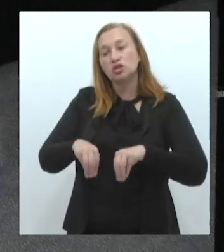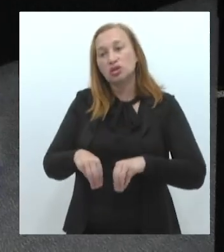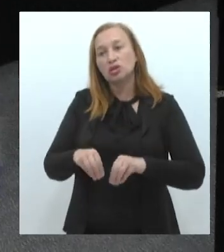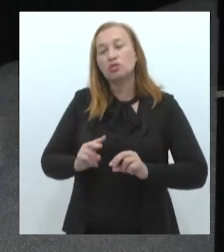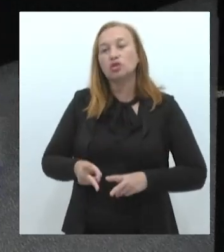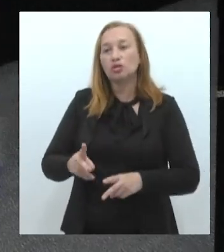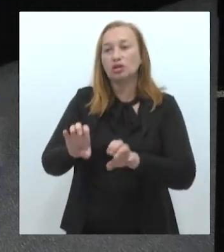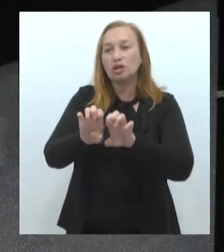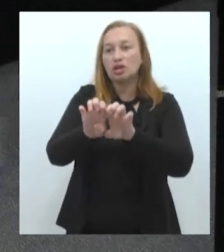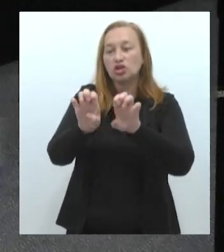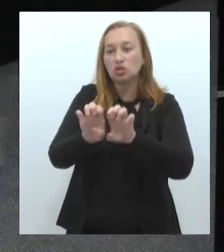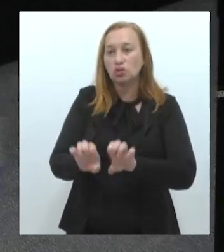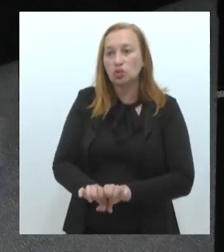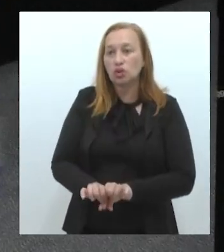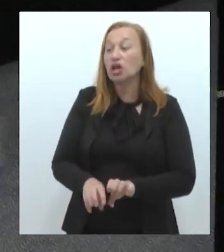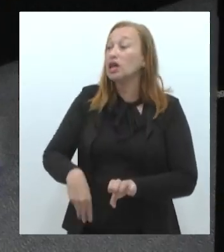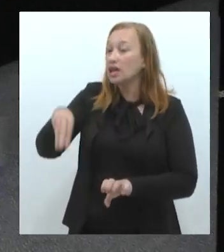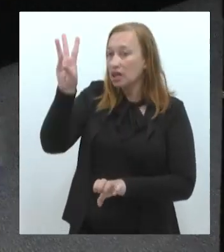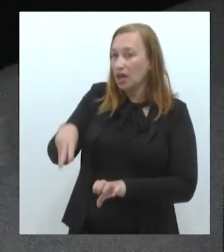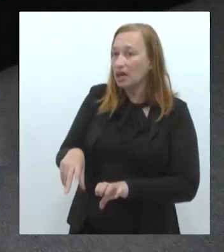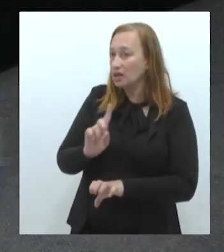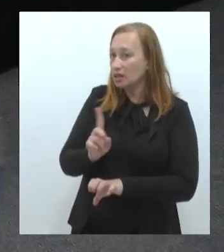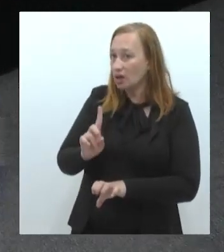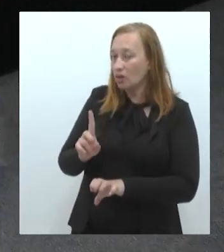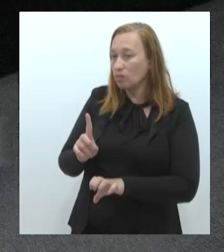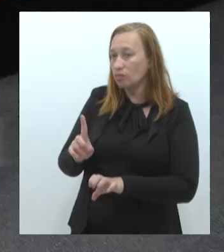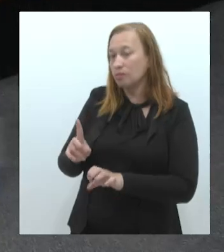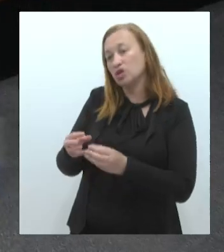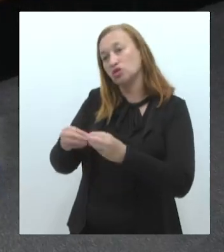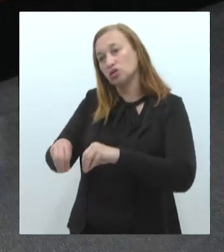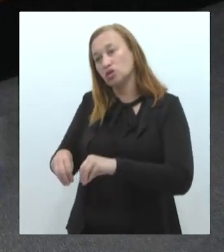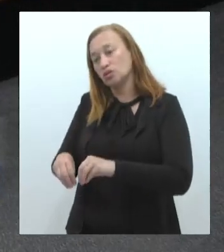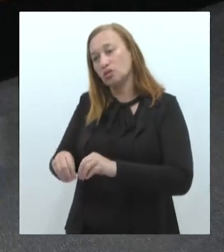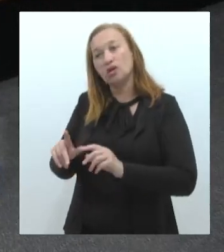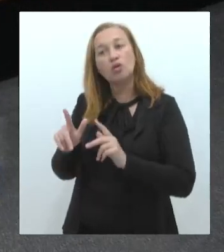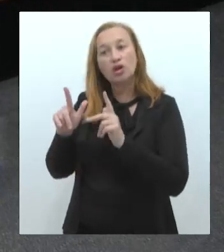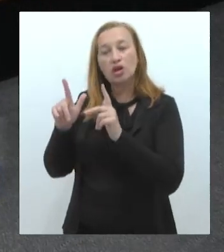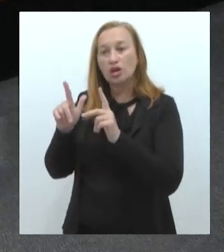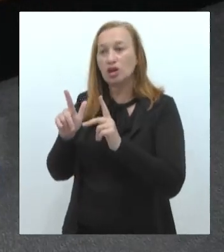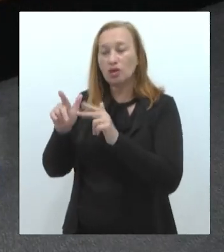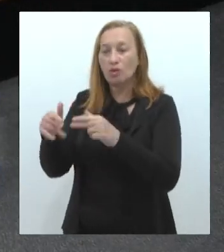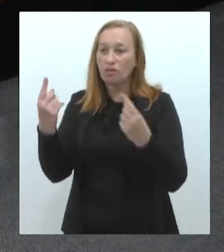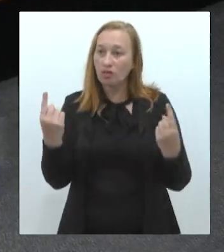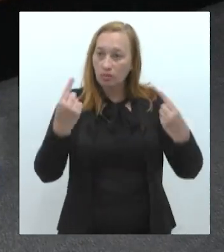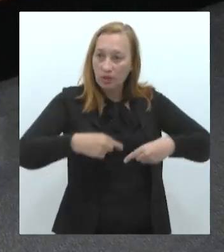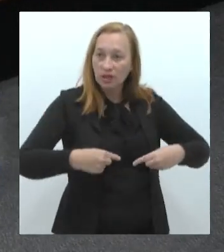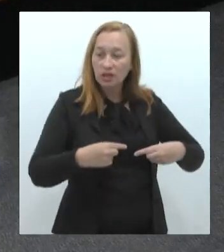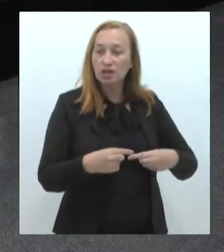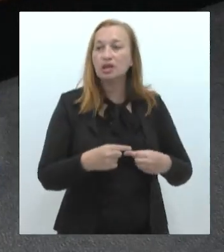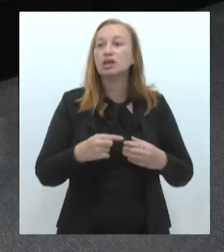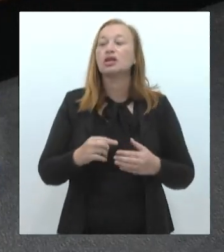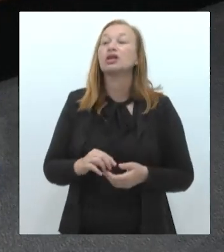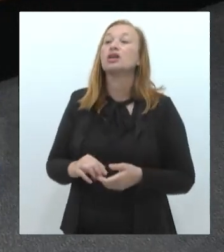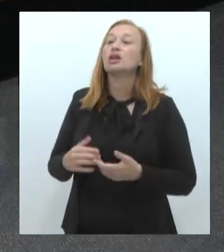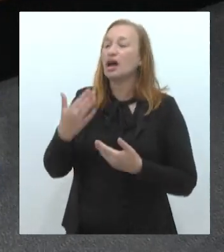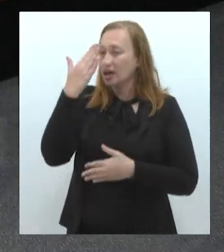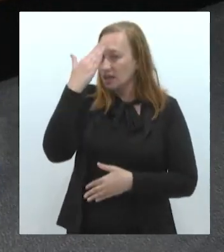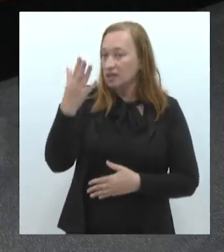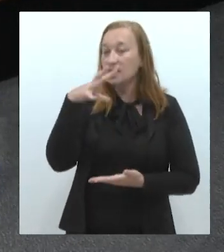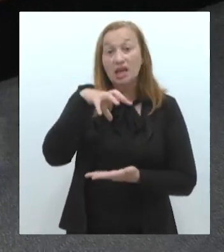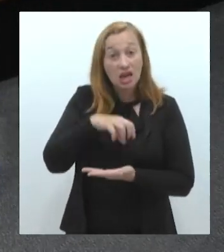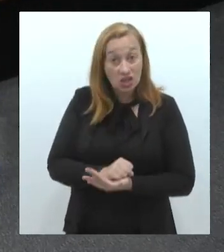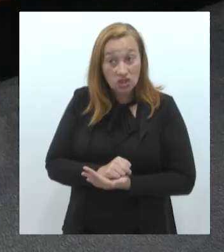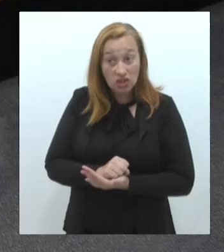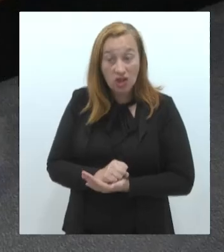não foi atingida vai concorrer normalmente, sobe uma, desce duas. Então, eu quero agradecer a Vossa Excelência e registrar